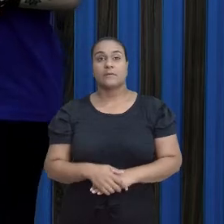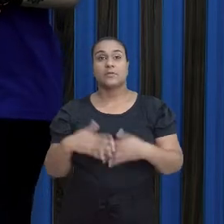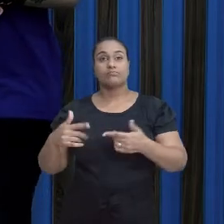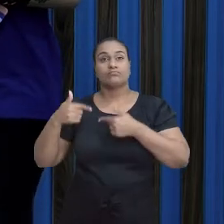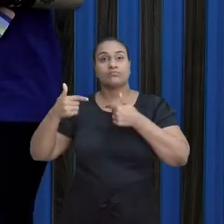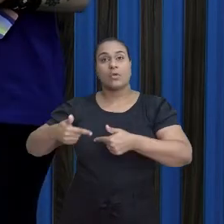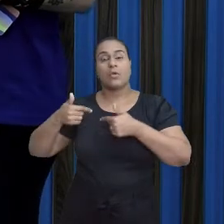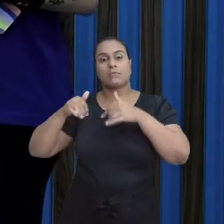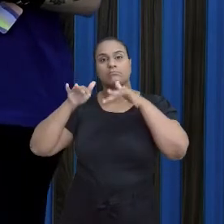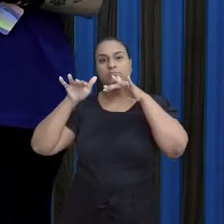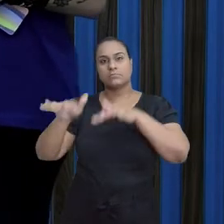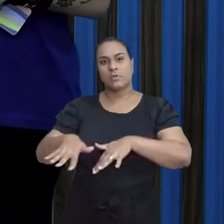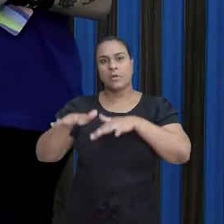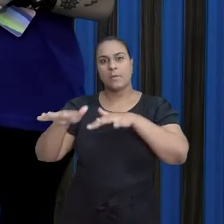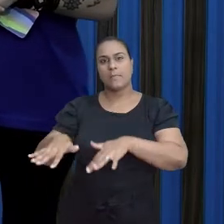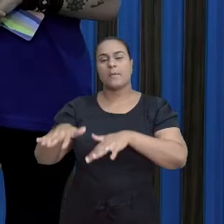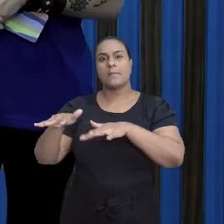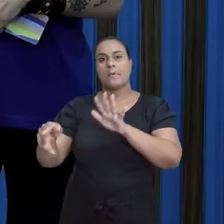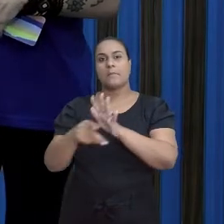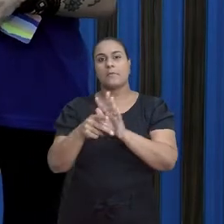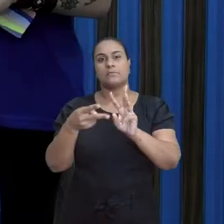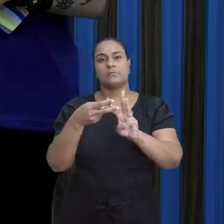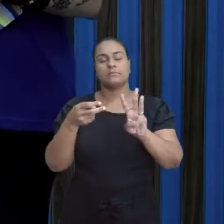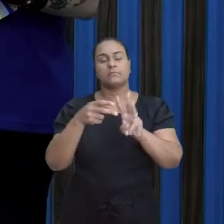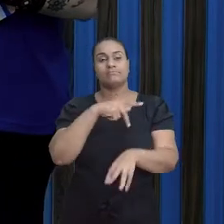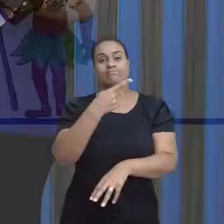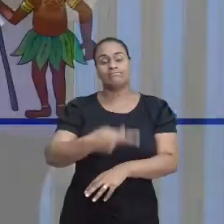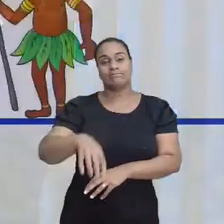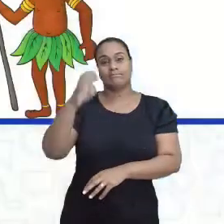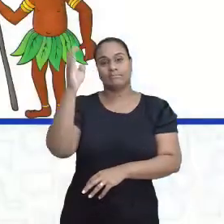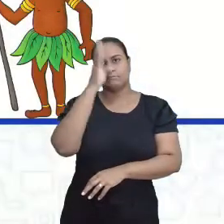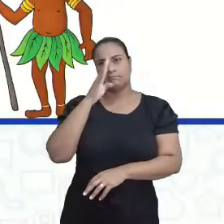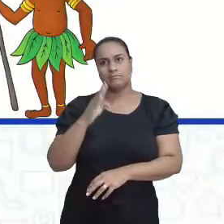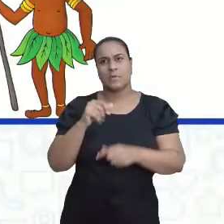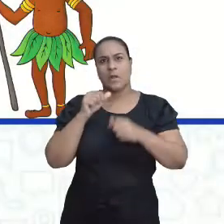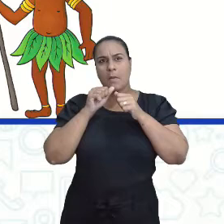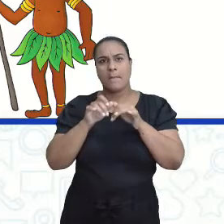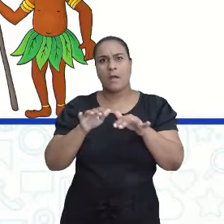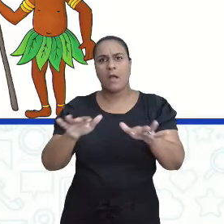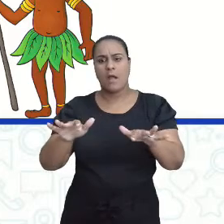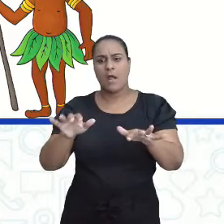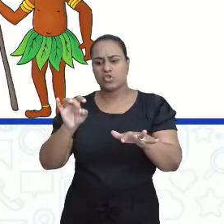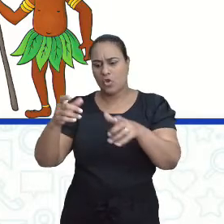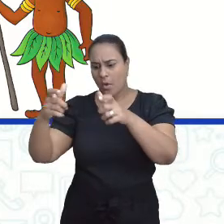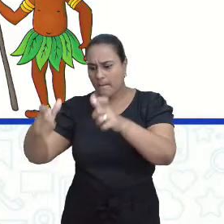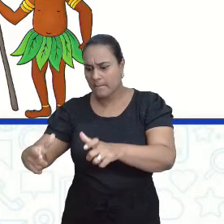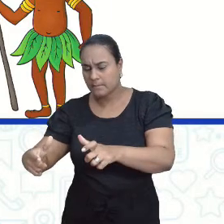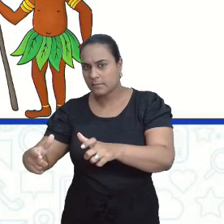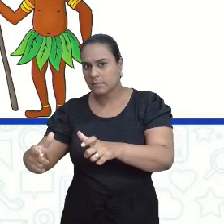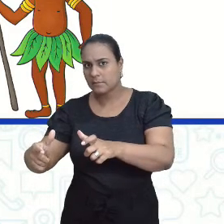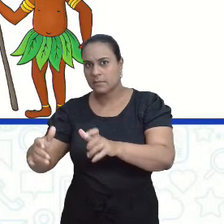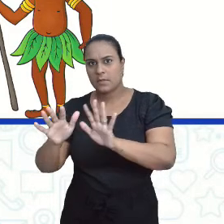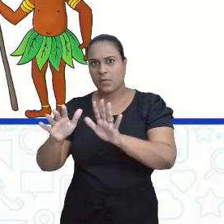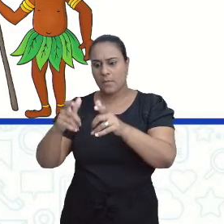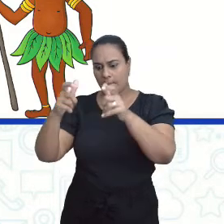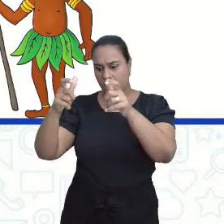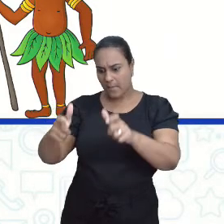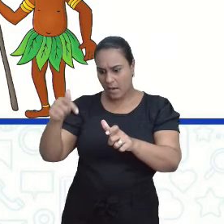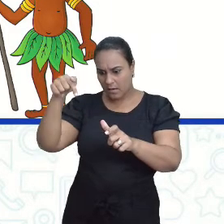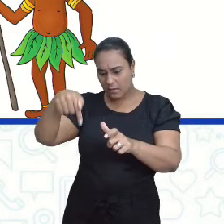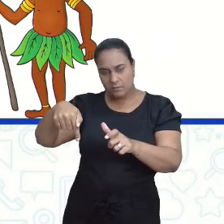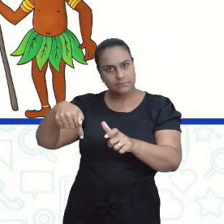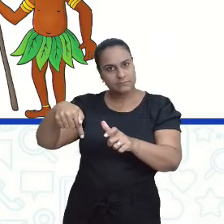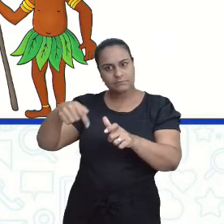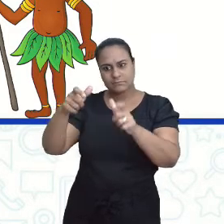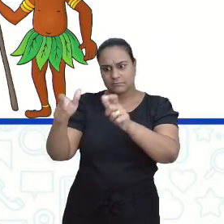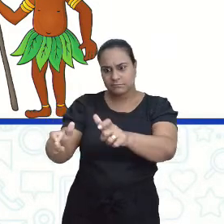a luta do movimento indígena no Brasil abrange muito mais do que o território físico, né? Não é só apenas o território